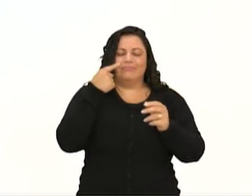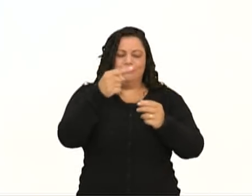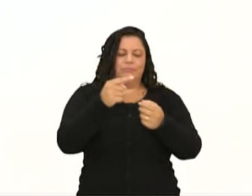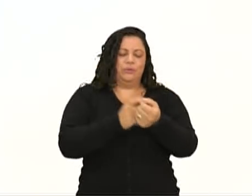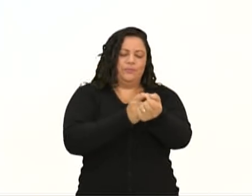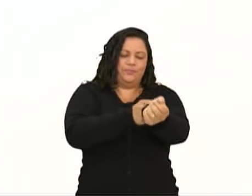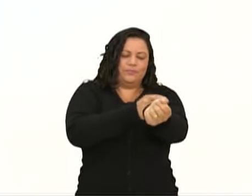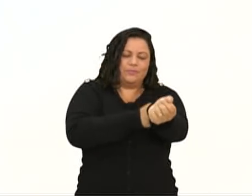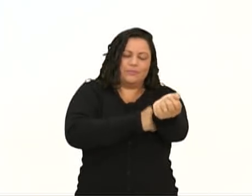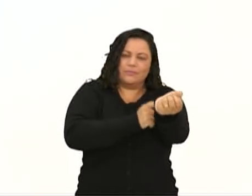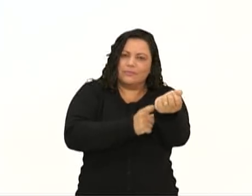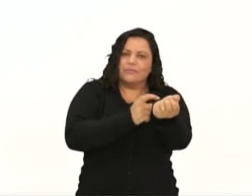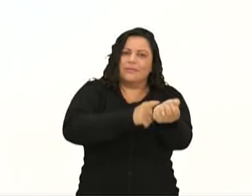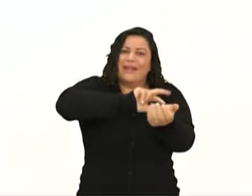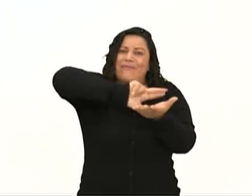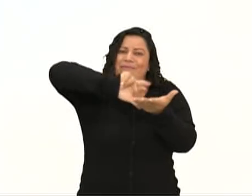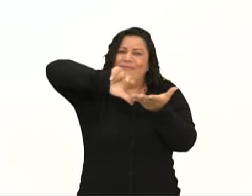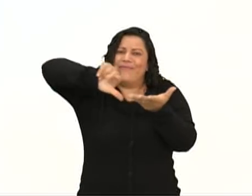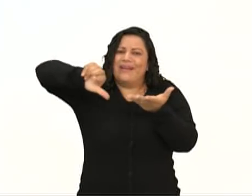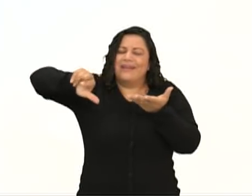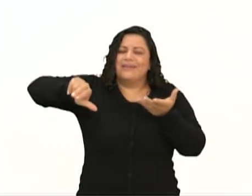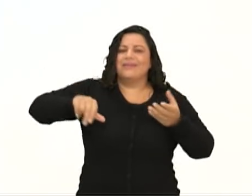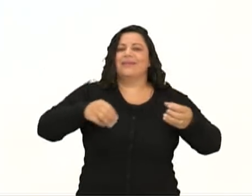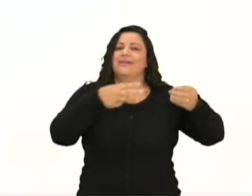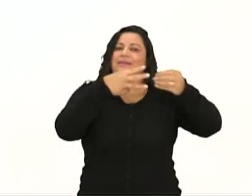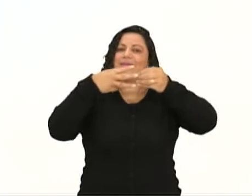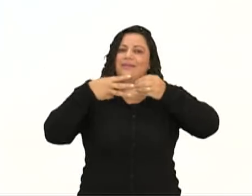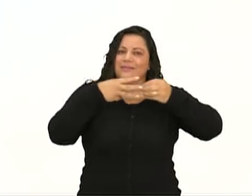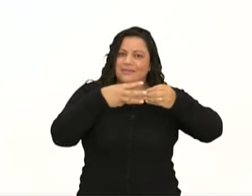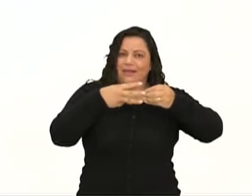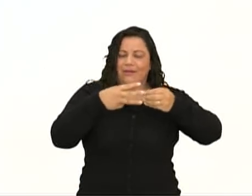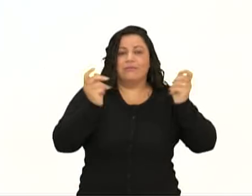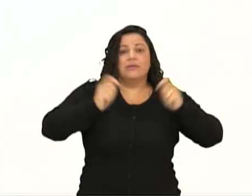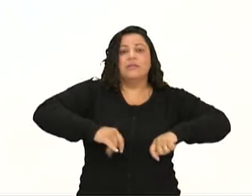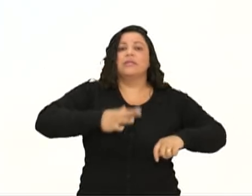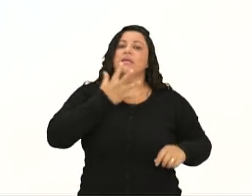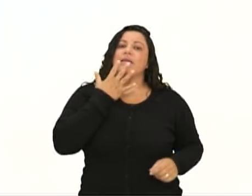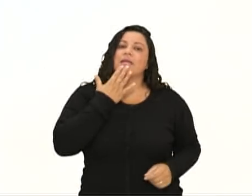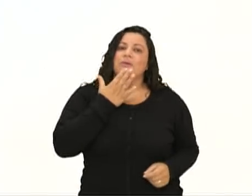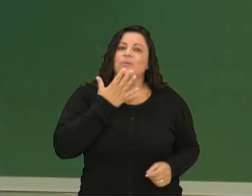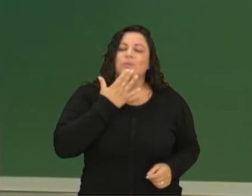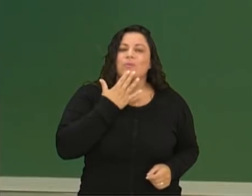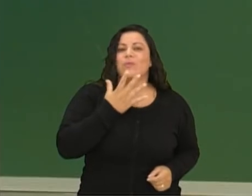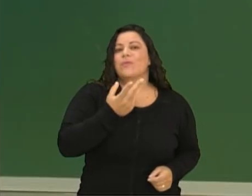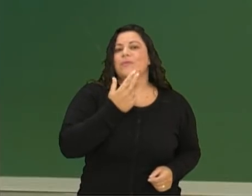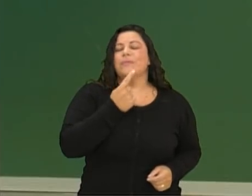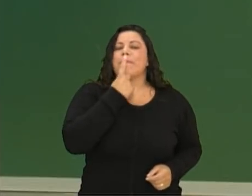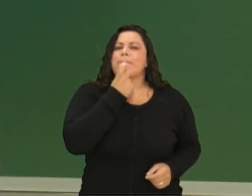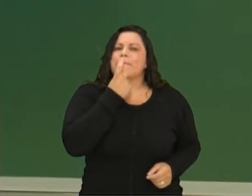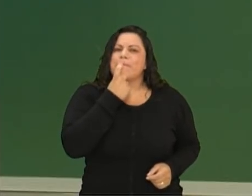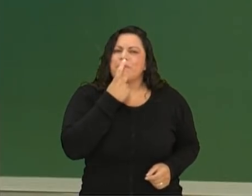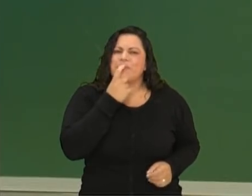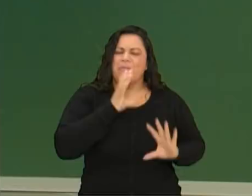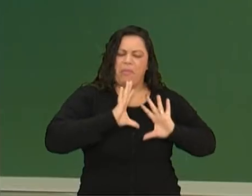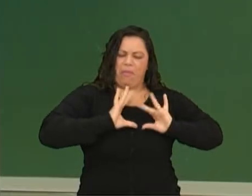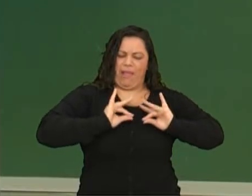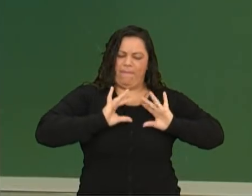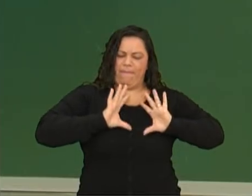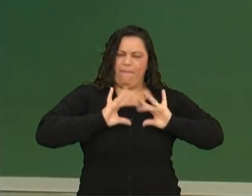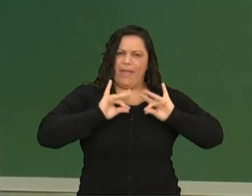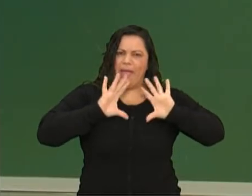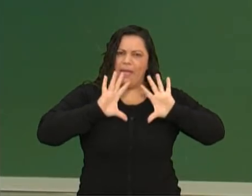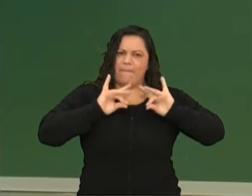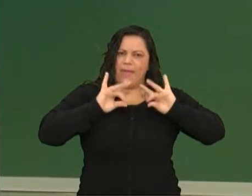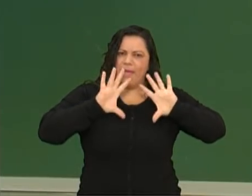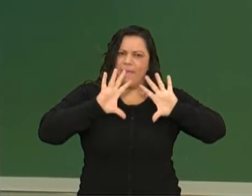ele é formado por várias células, e ele tem essa coloração avermelhada, ele é meio viscoso,